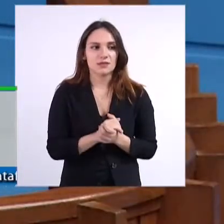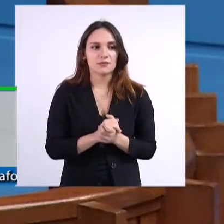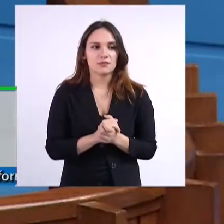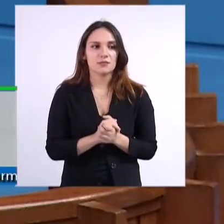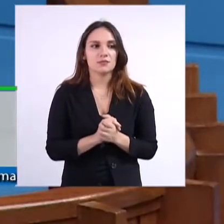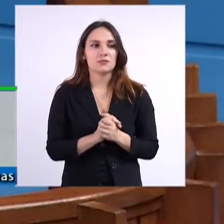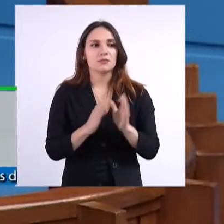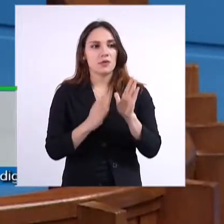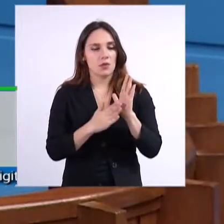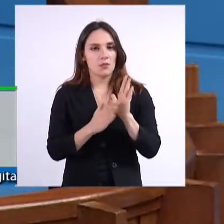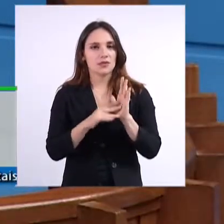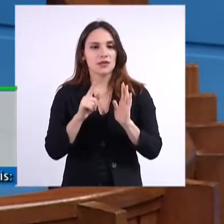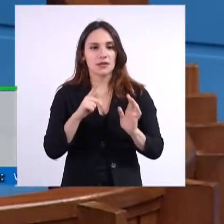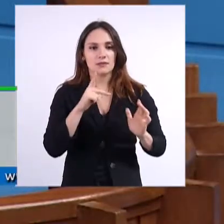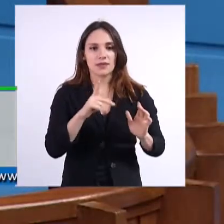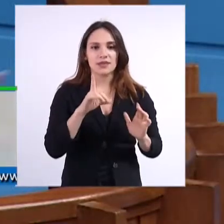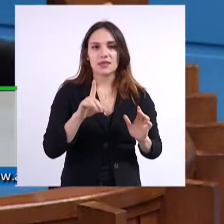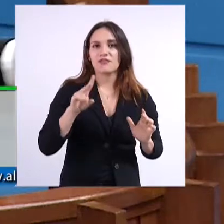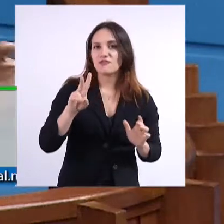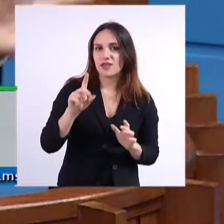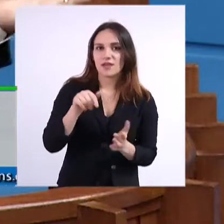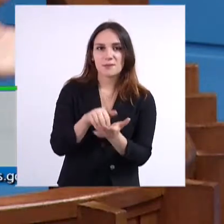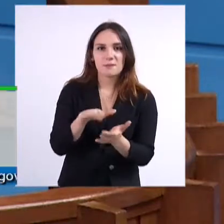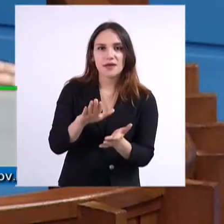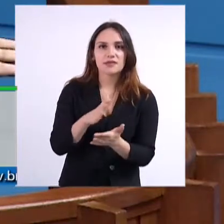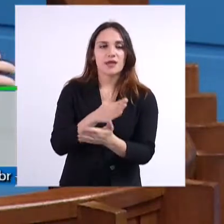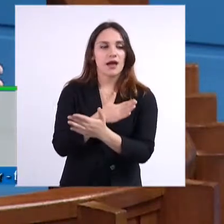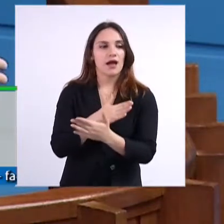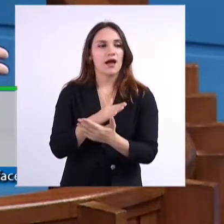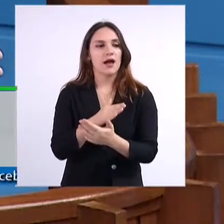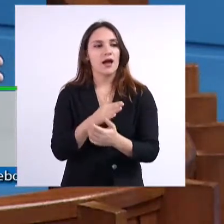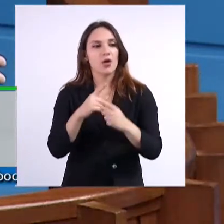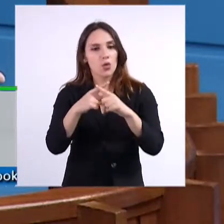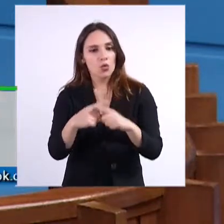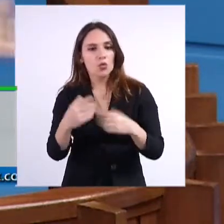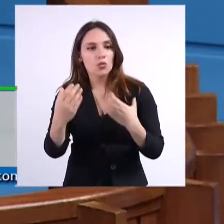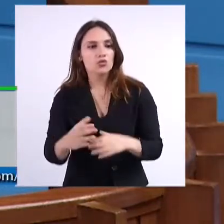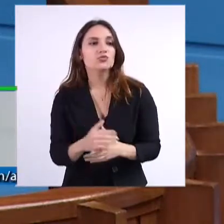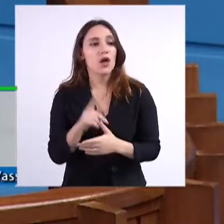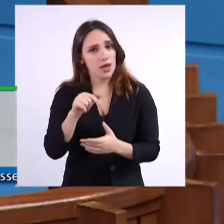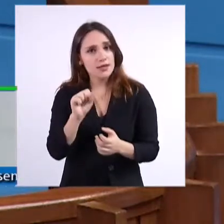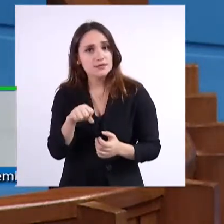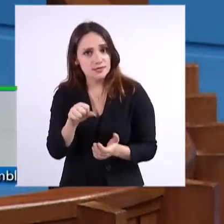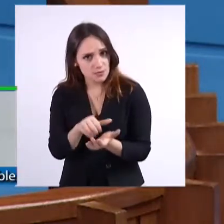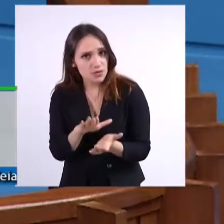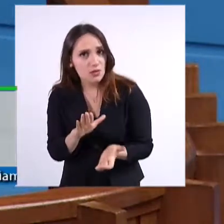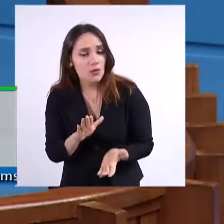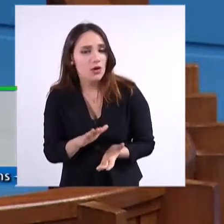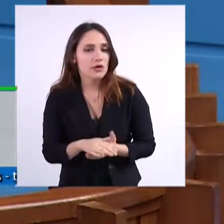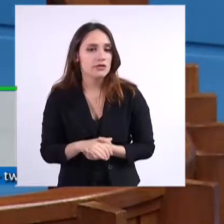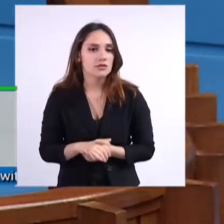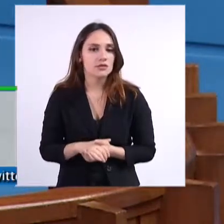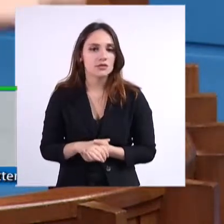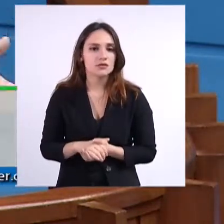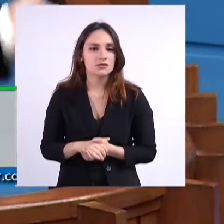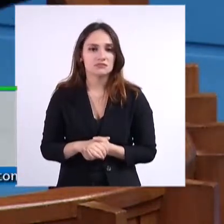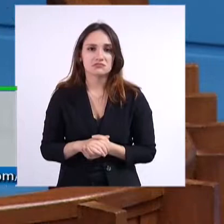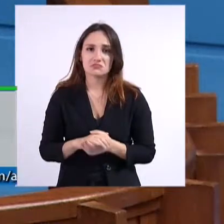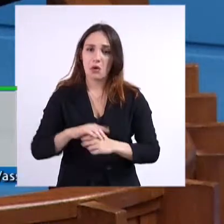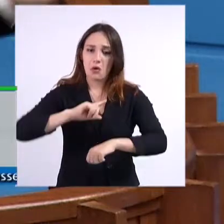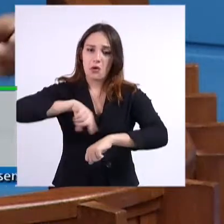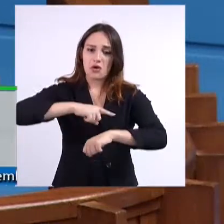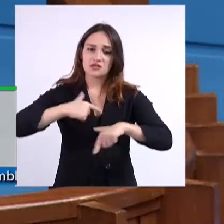deixar desempregado. É? Ou não é? Ou esse PDV não é para desempregar? É para desempregar. Aumentar a carga horária. Aumentar a